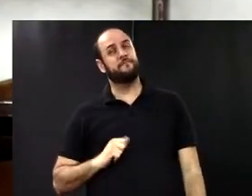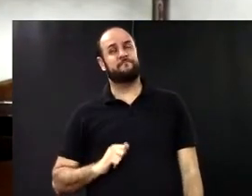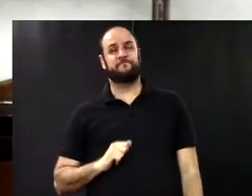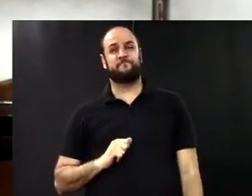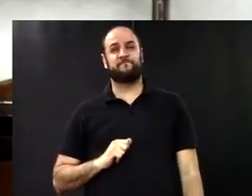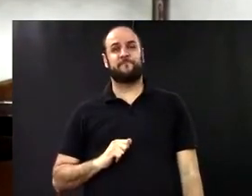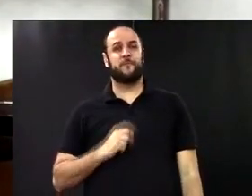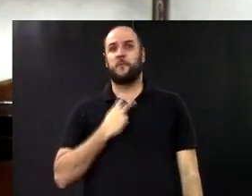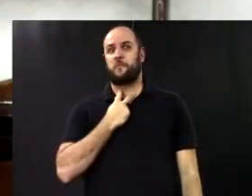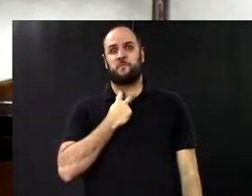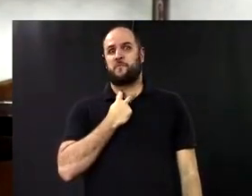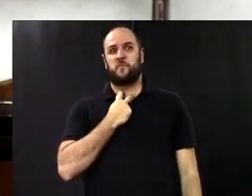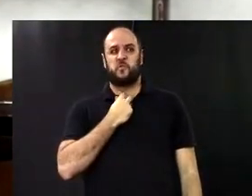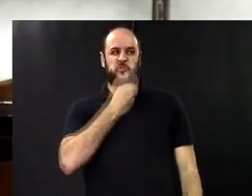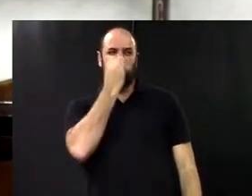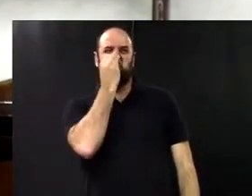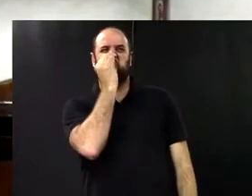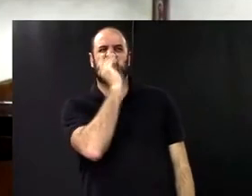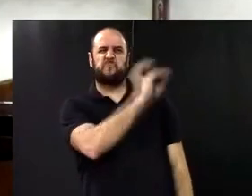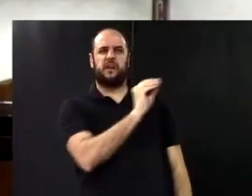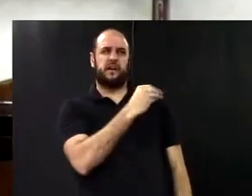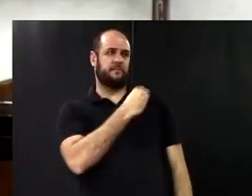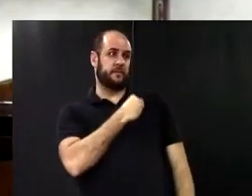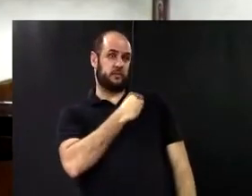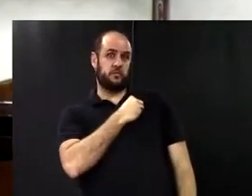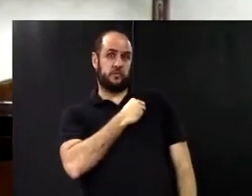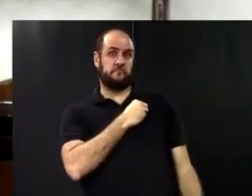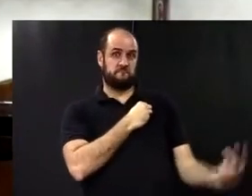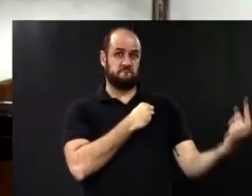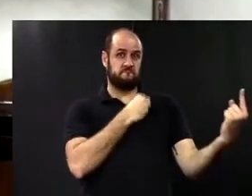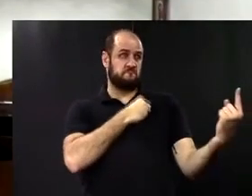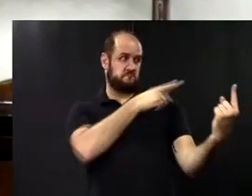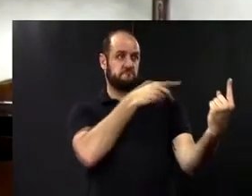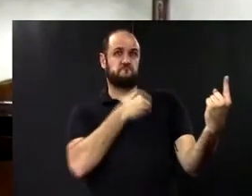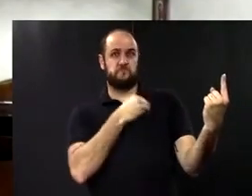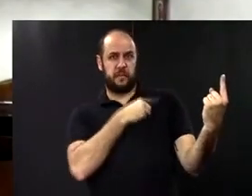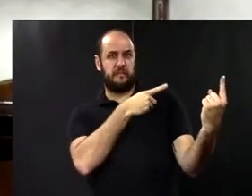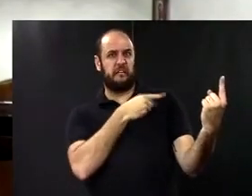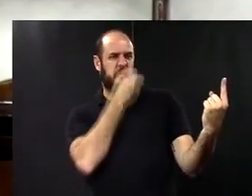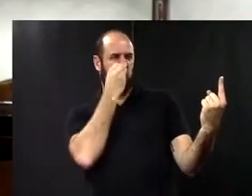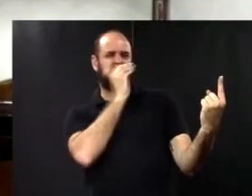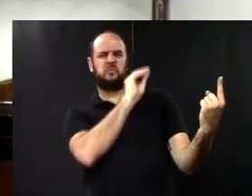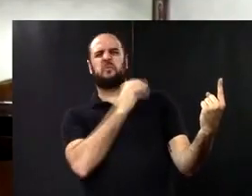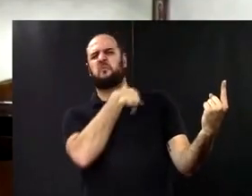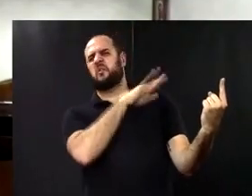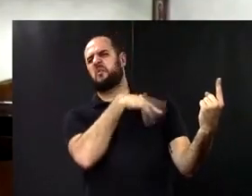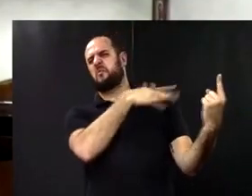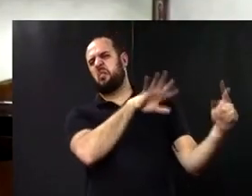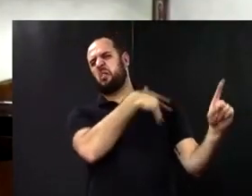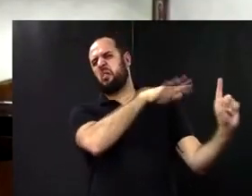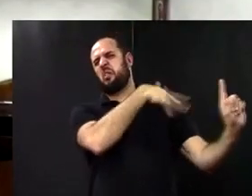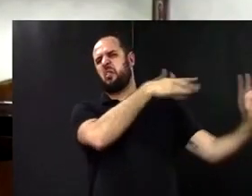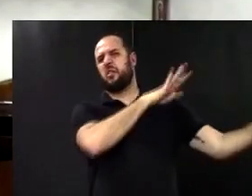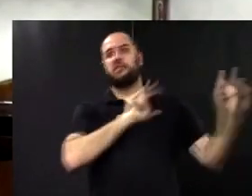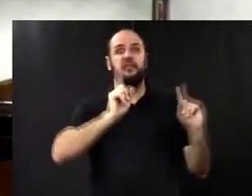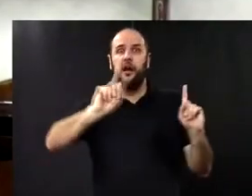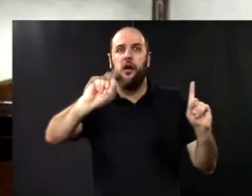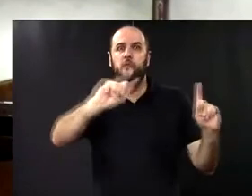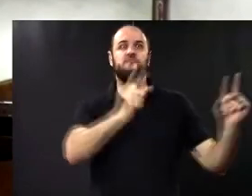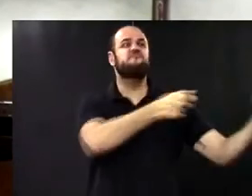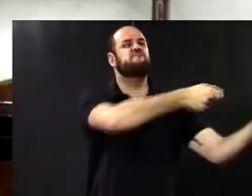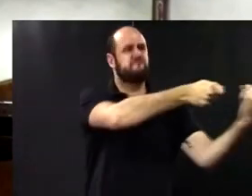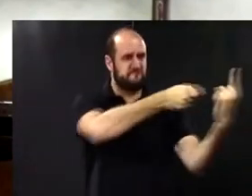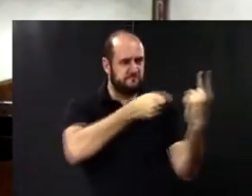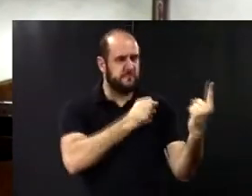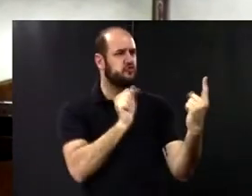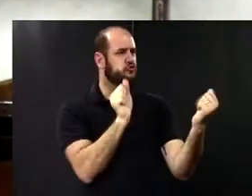podemos abandonar o faltoso. Assim como Deus não nos abandona, nós temos que caminhar com Ele, ajudá-lo a passar